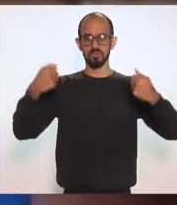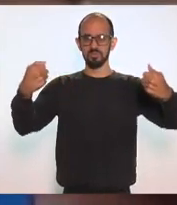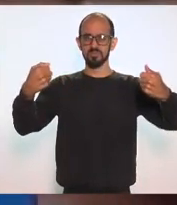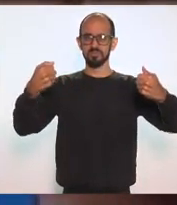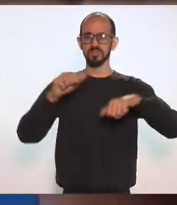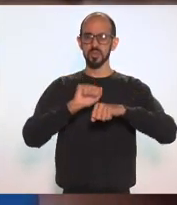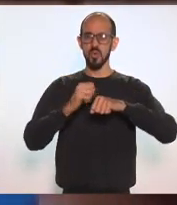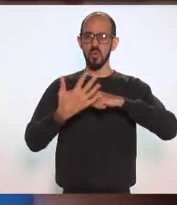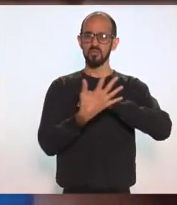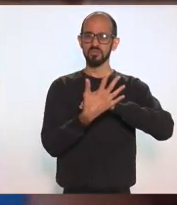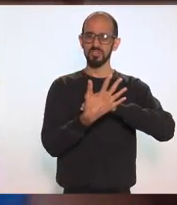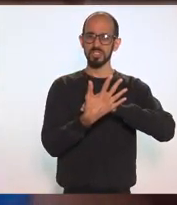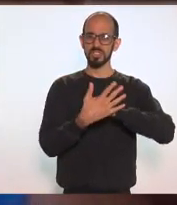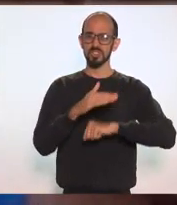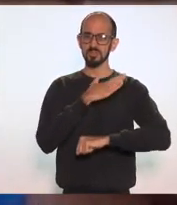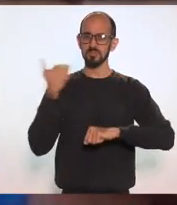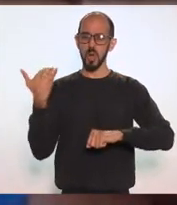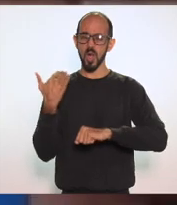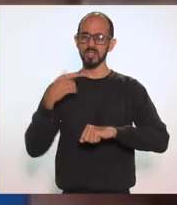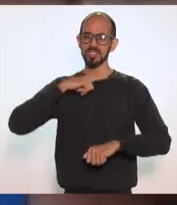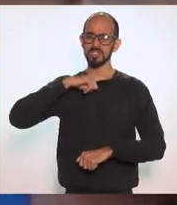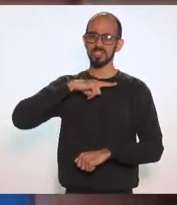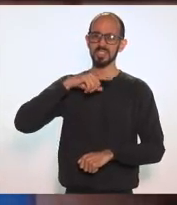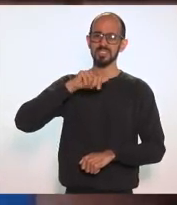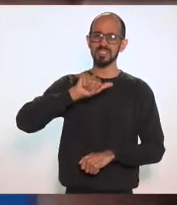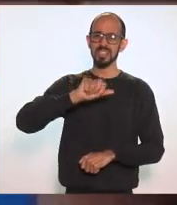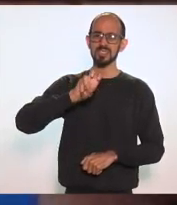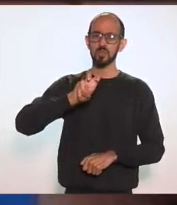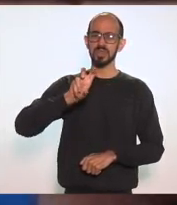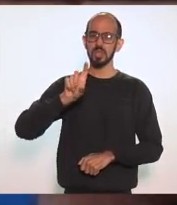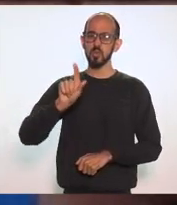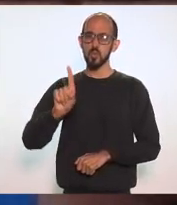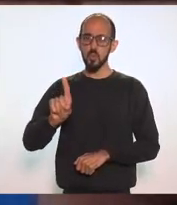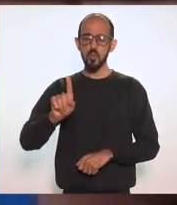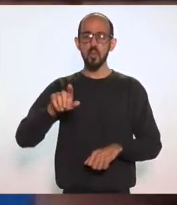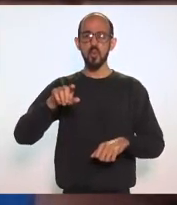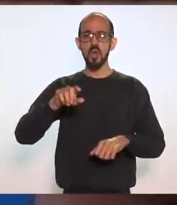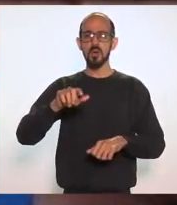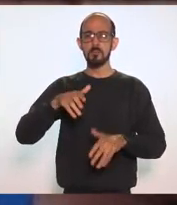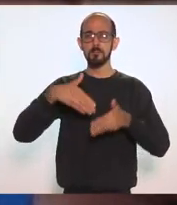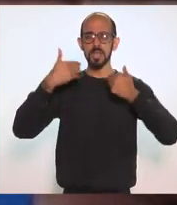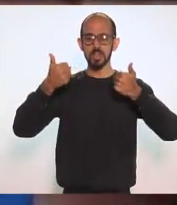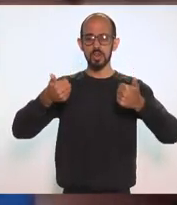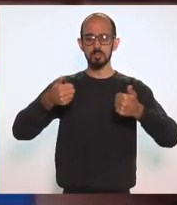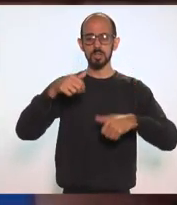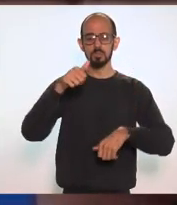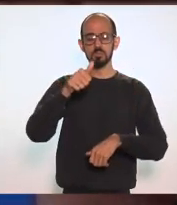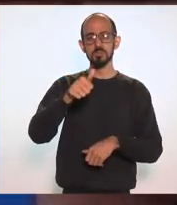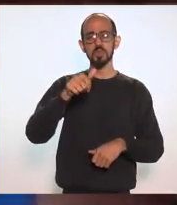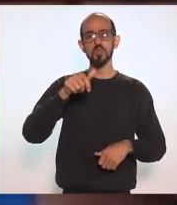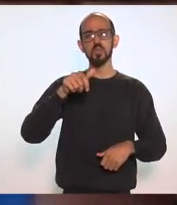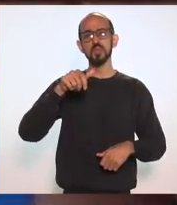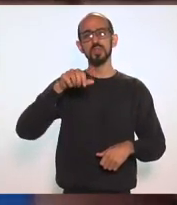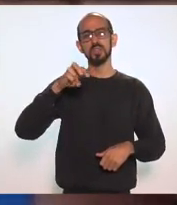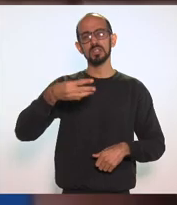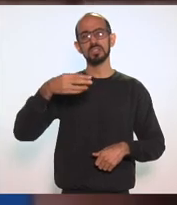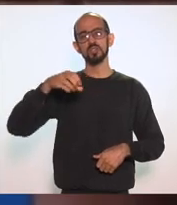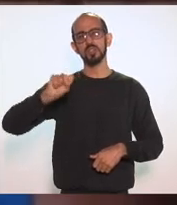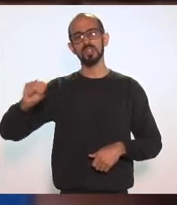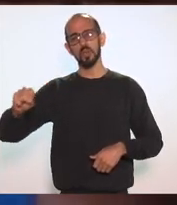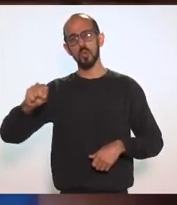23. Óbitos confirmados, 151. Casos recuperados, 1.388. A taxa de ocupação de